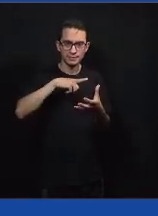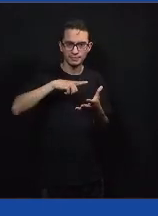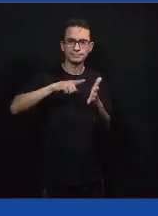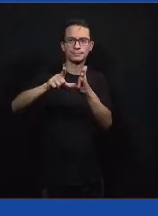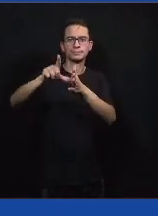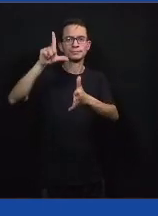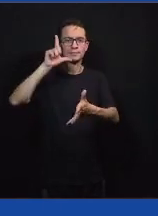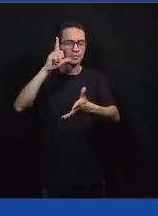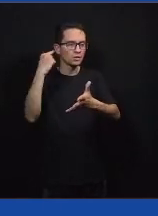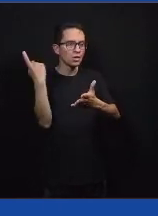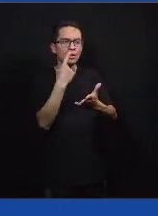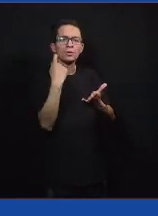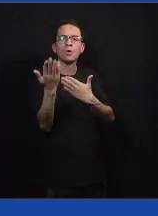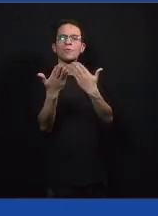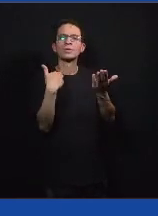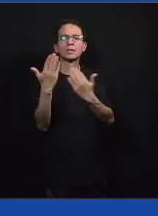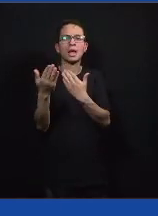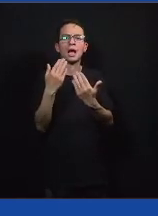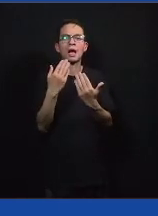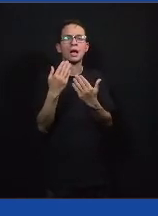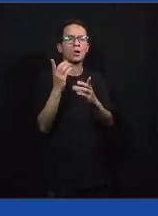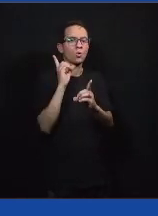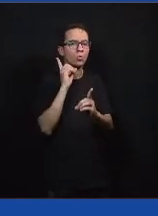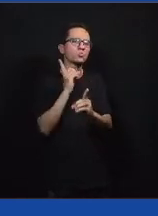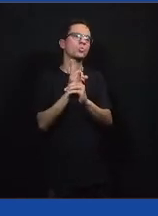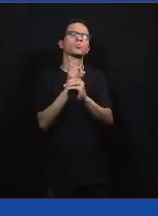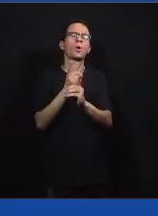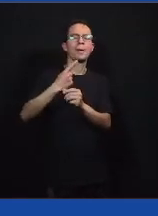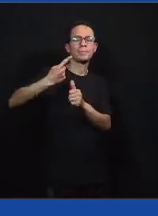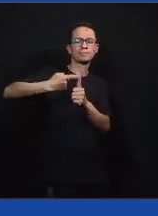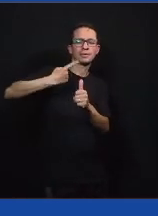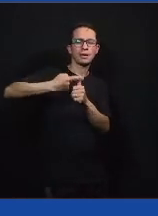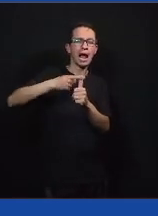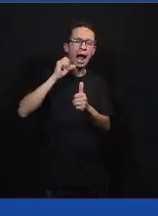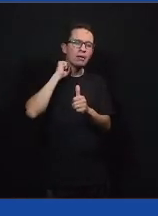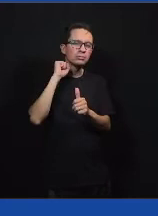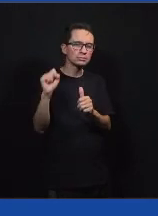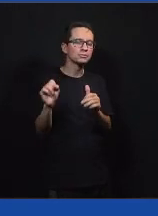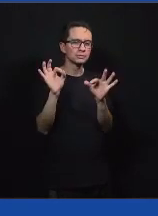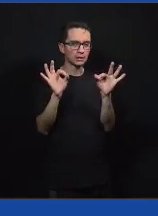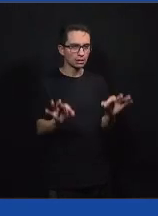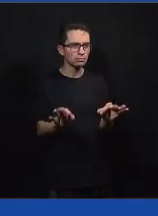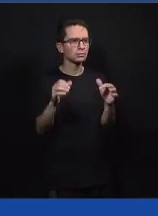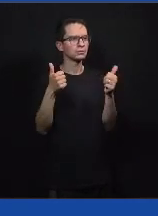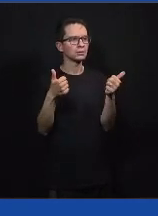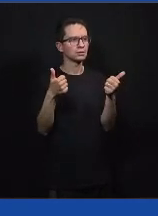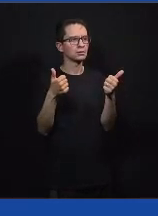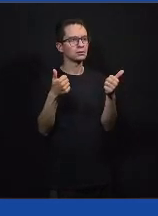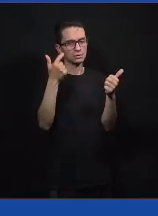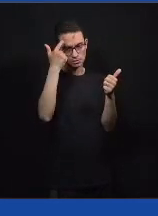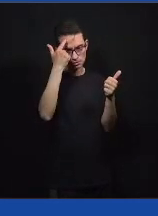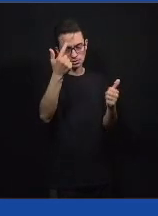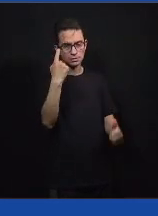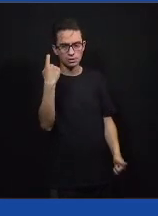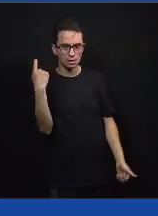antes mas nosso primeiro encontro foi aí final de Abril né final de abril e